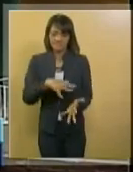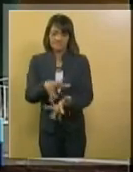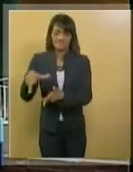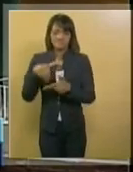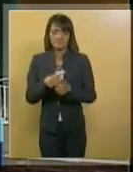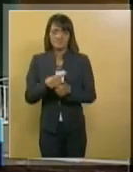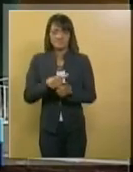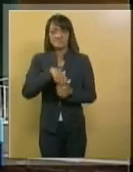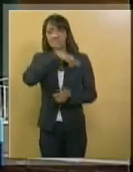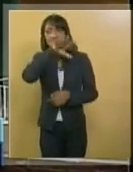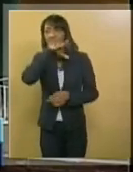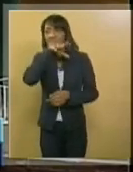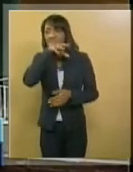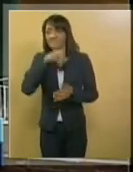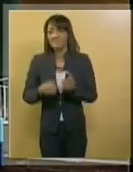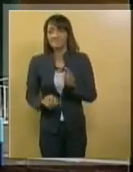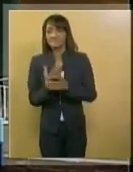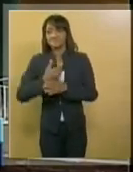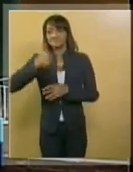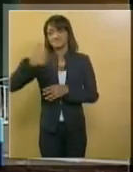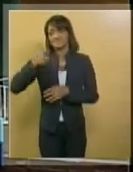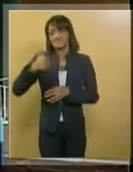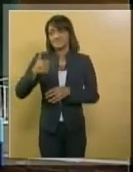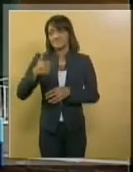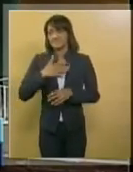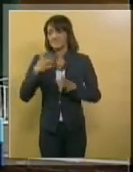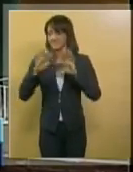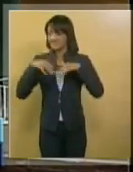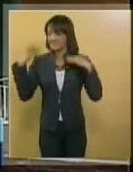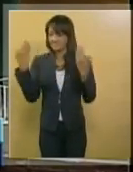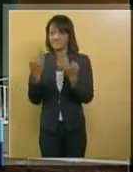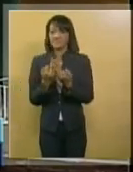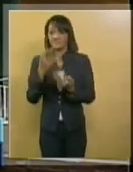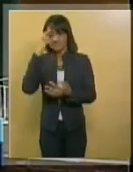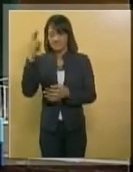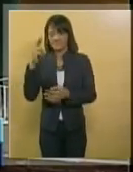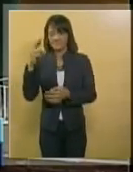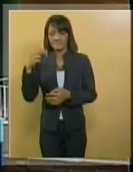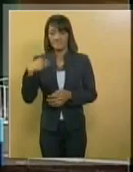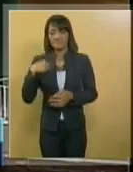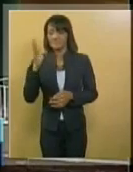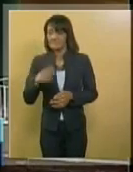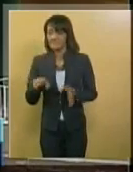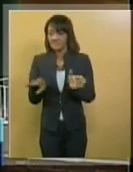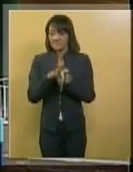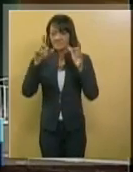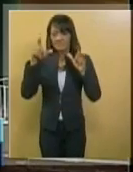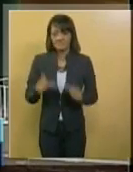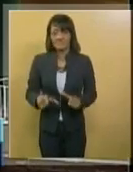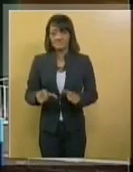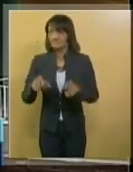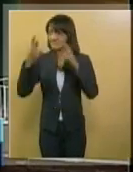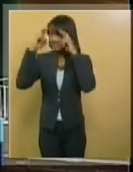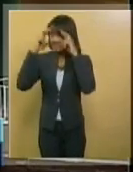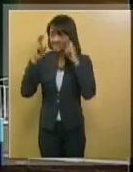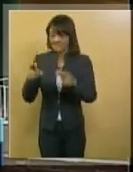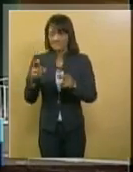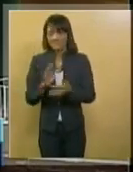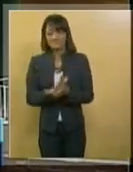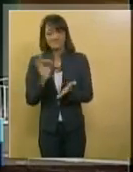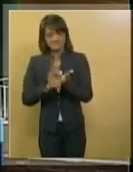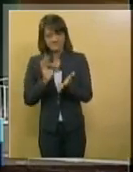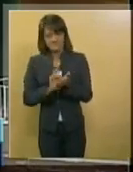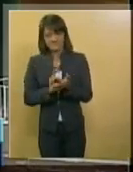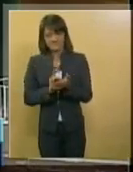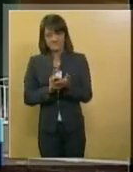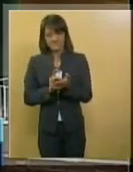animais chegaram antes dos humanos. Com a minha família, senhores, eu aprendi que quando eu chegasse ao local, eu tinha que respeitar quem lá já estava para